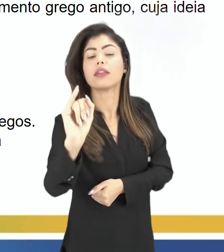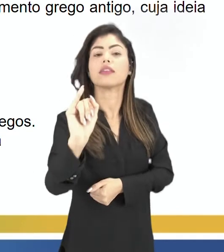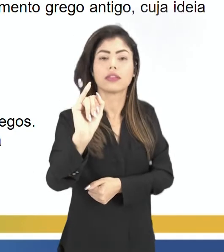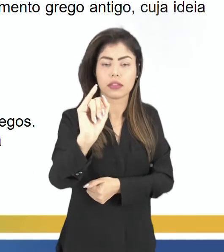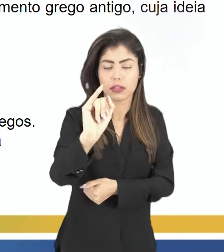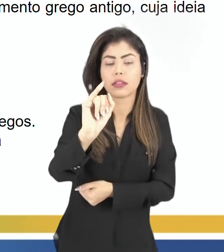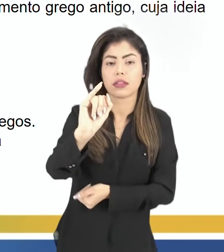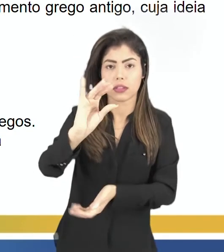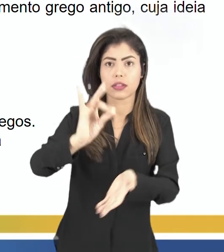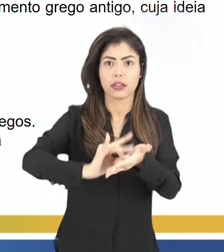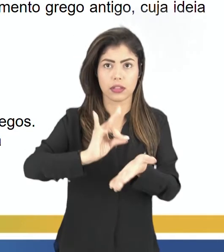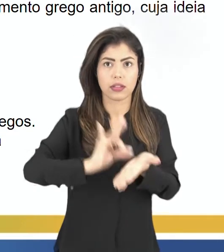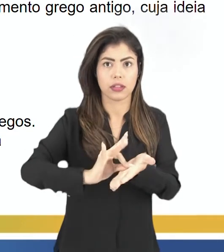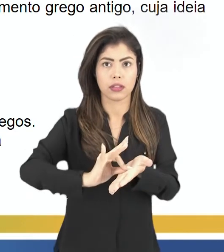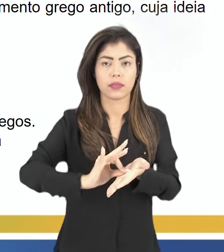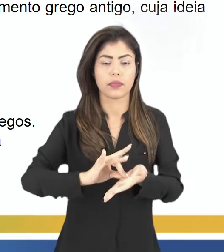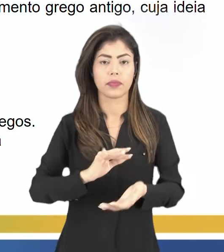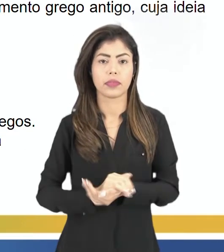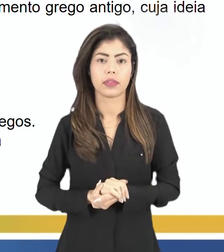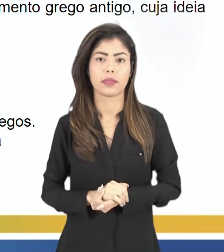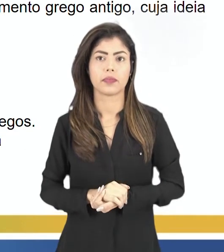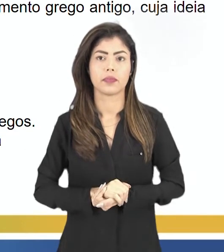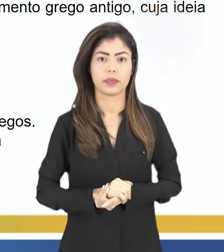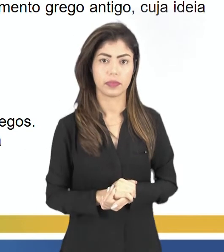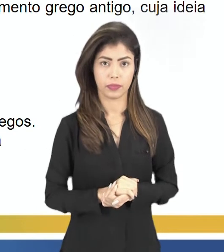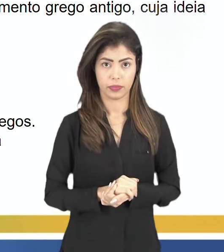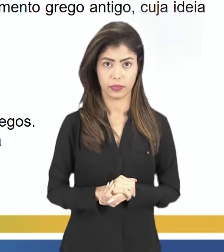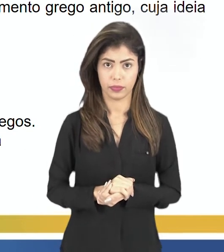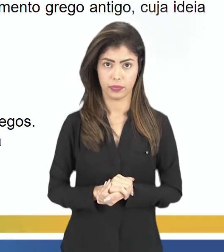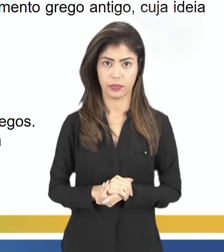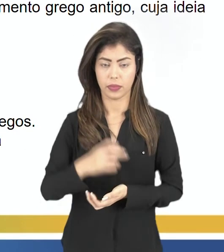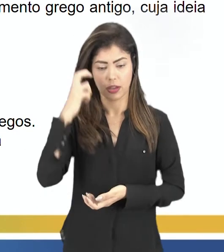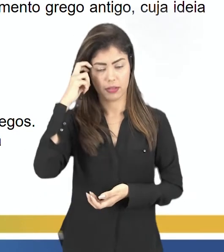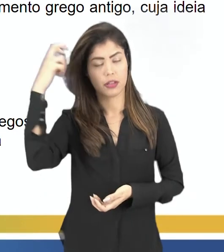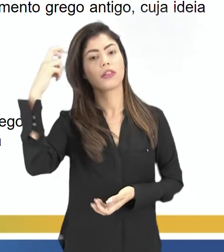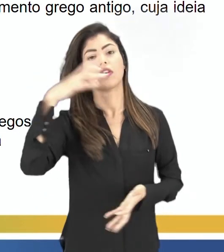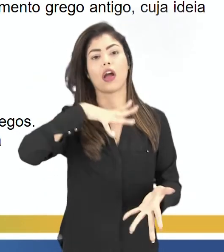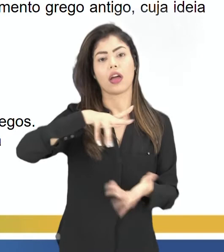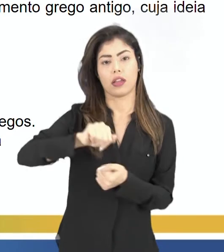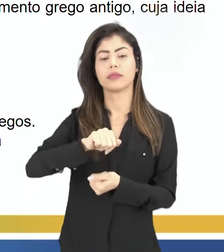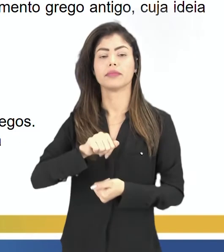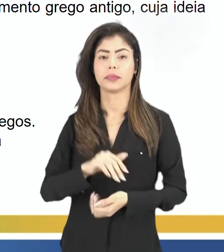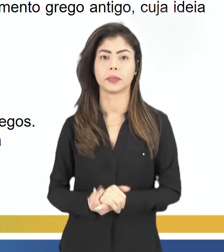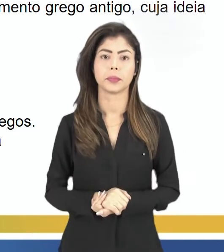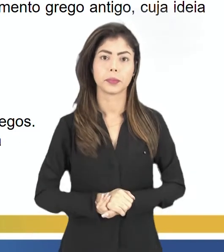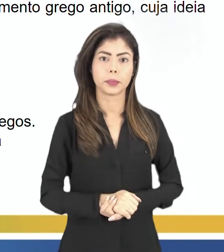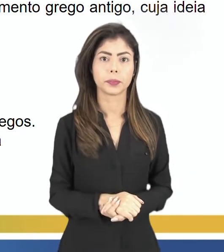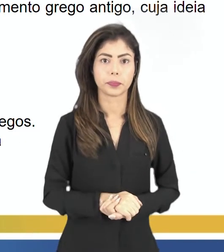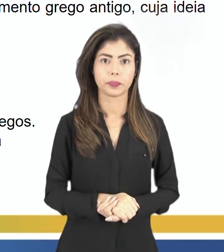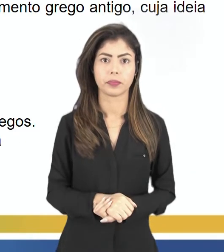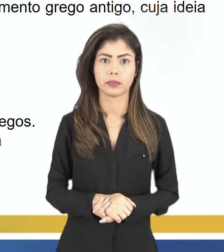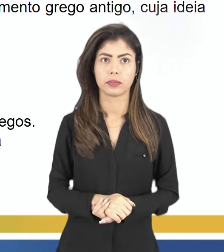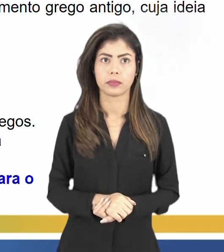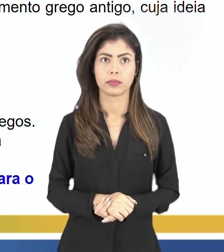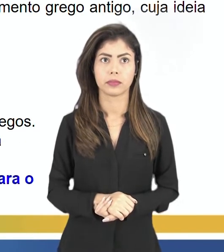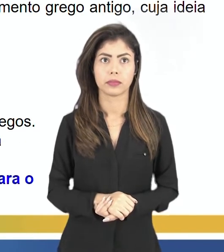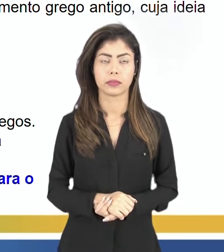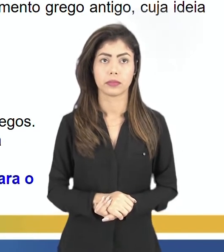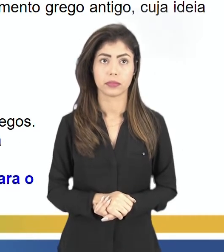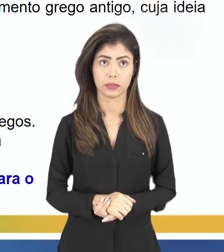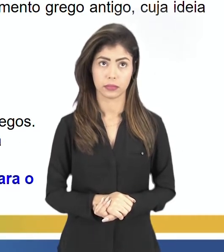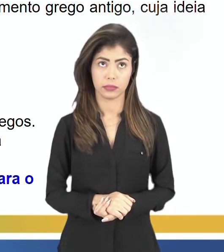para o conhecimento verdadeiro, acessado através da inteligência, que é o mundo das ideias. Agora